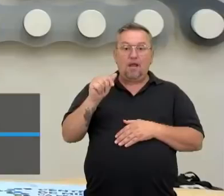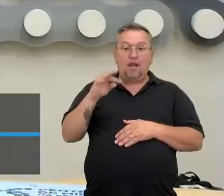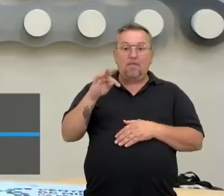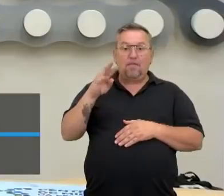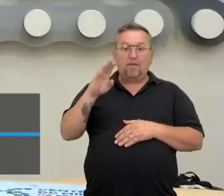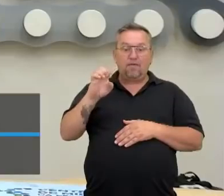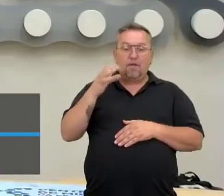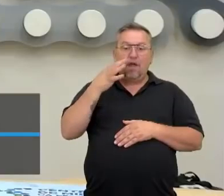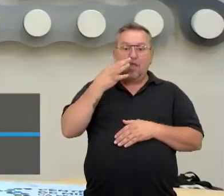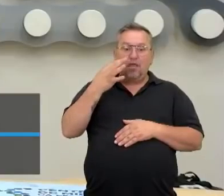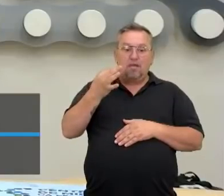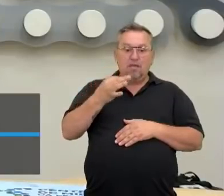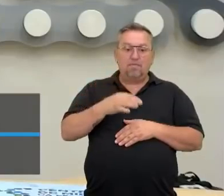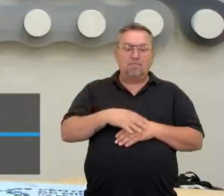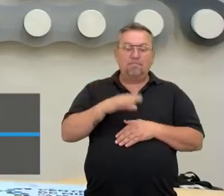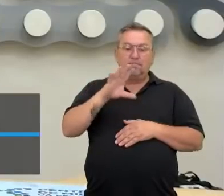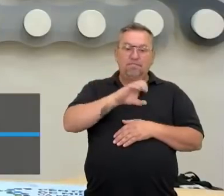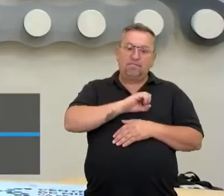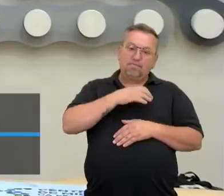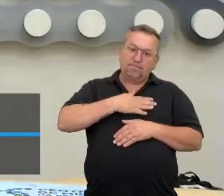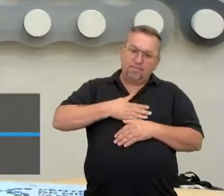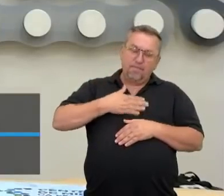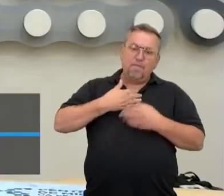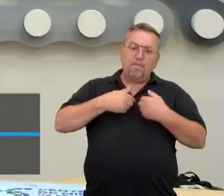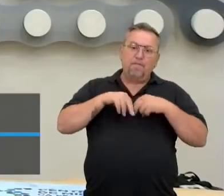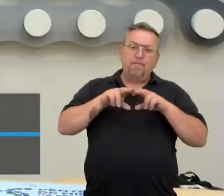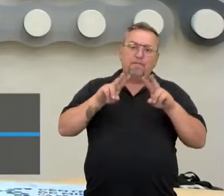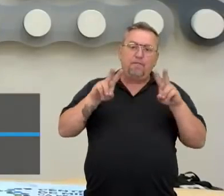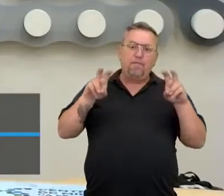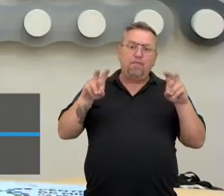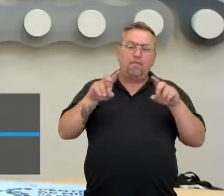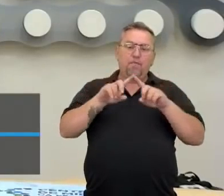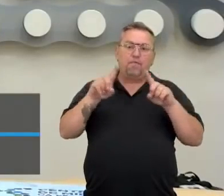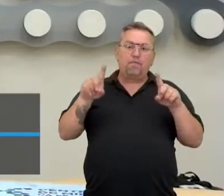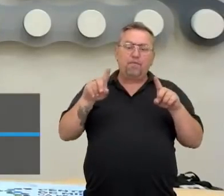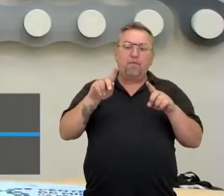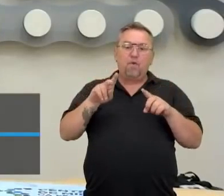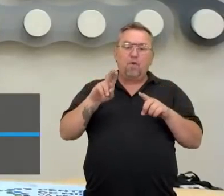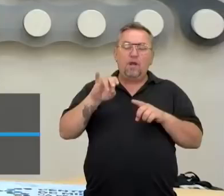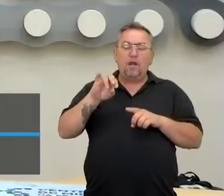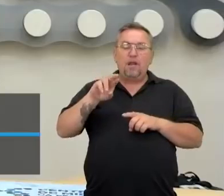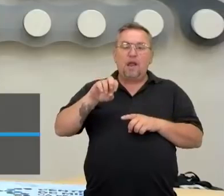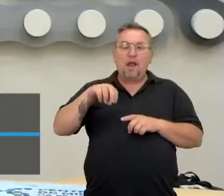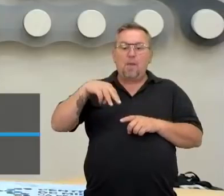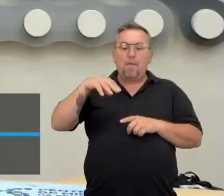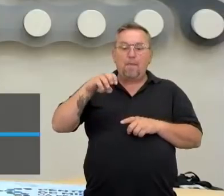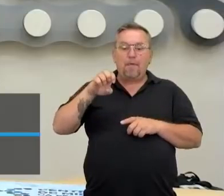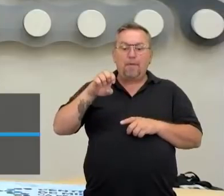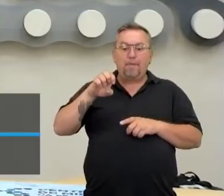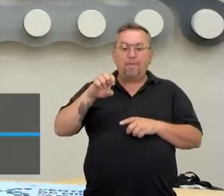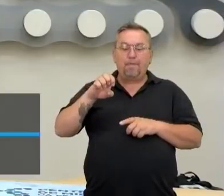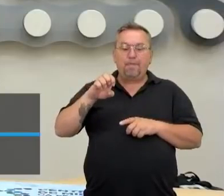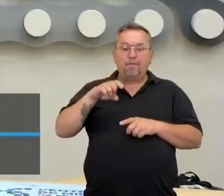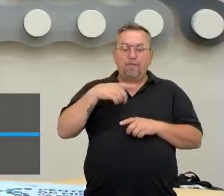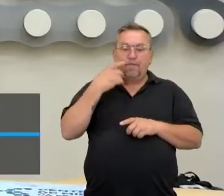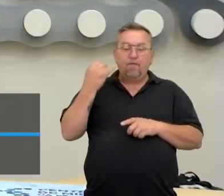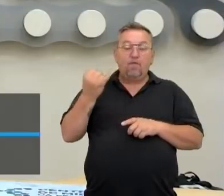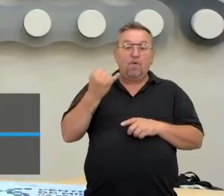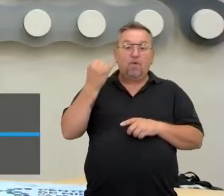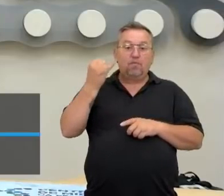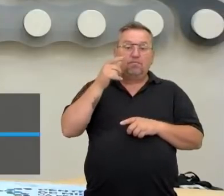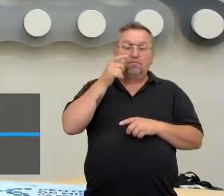A professora Sônia fala que ama muito esse assunto. E o Guilherme, da professora Rosângela, traz, valoriza, traz um